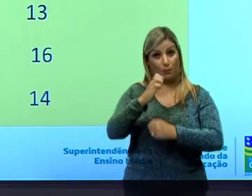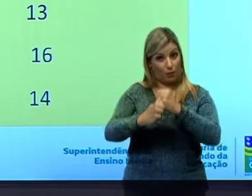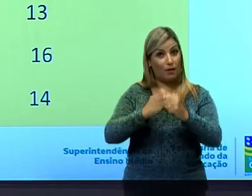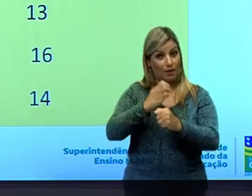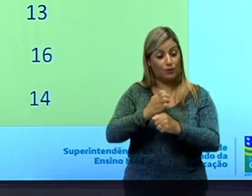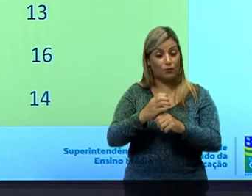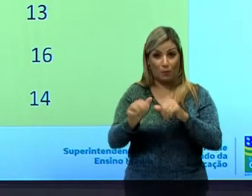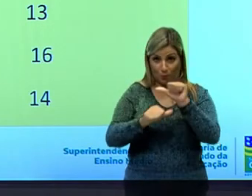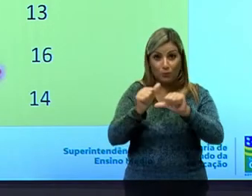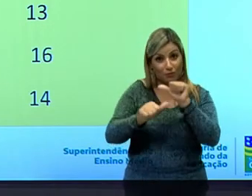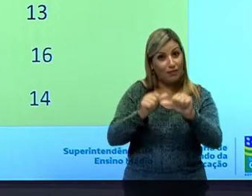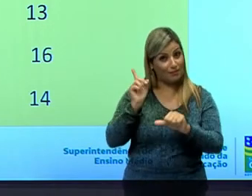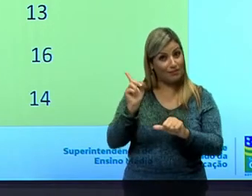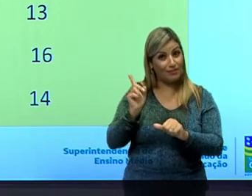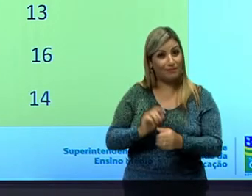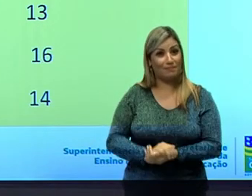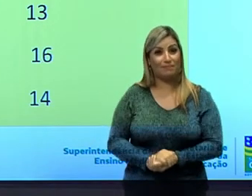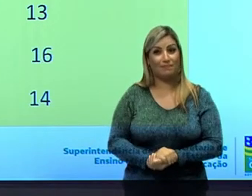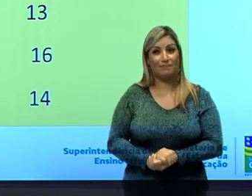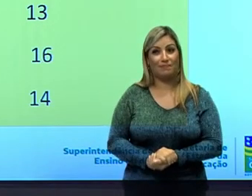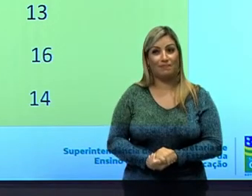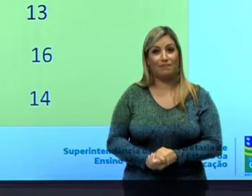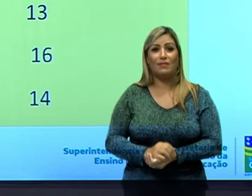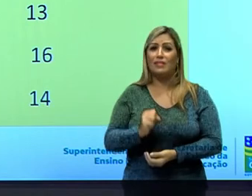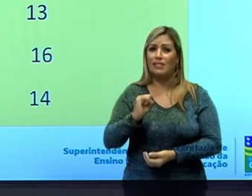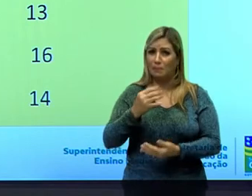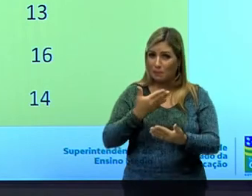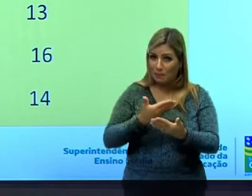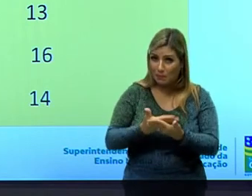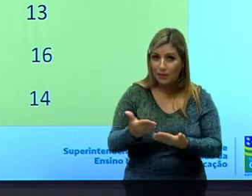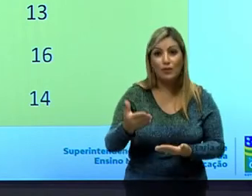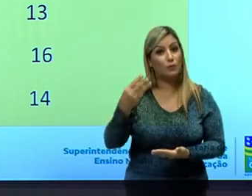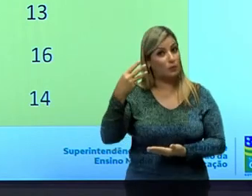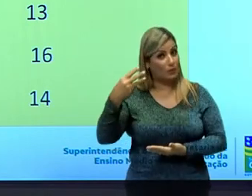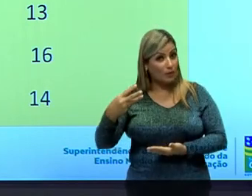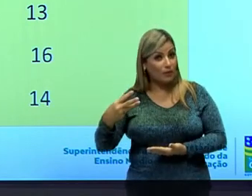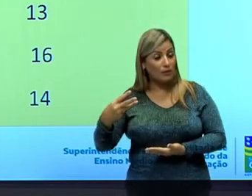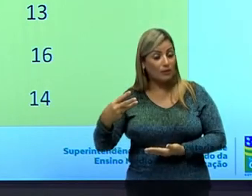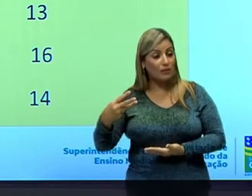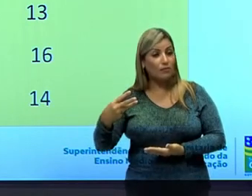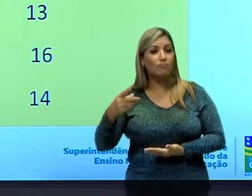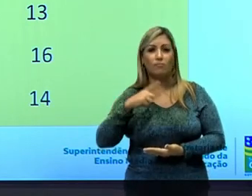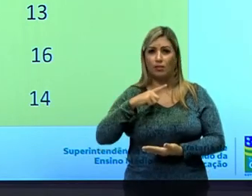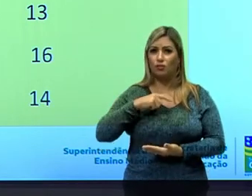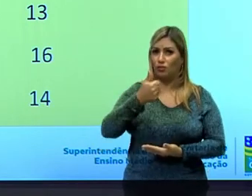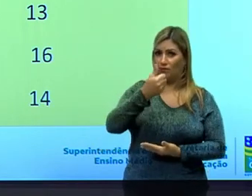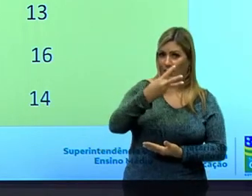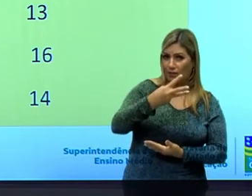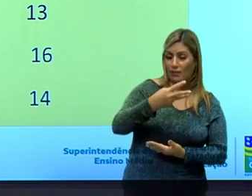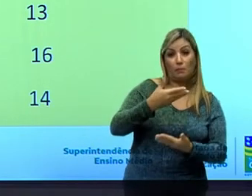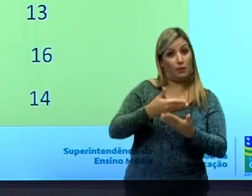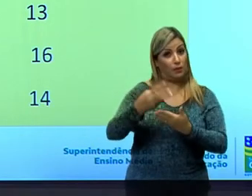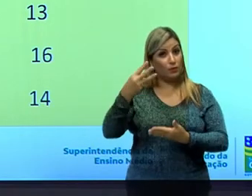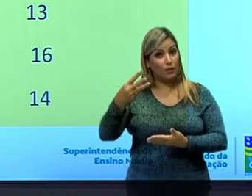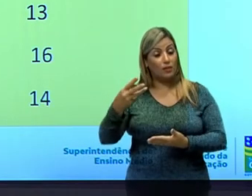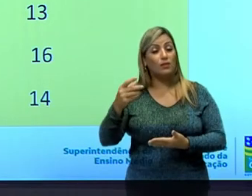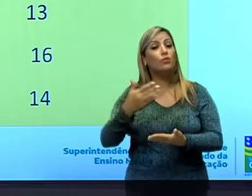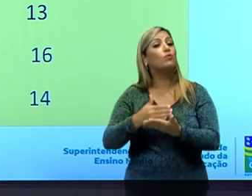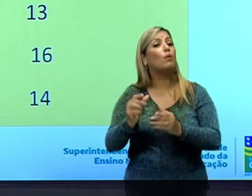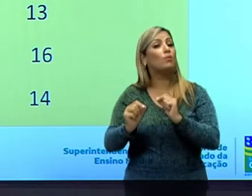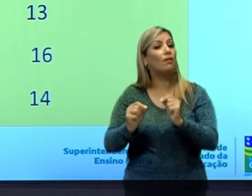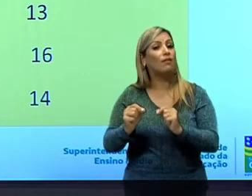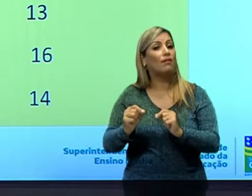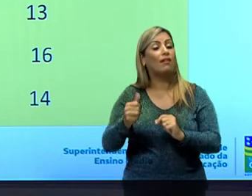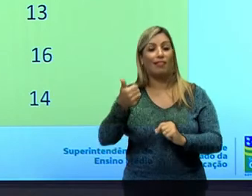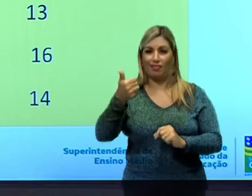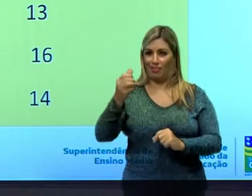desempatar essas duas aqui então se ele perdeu três ele tinha treze perdeu o trem só pode ter o